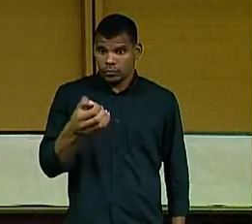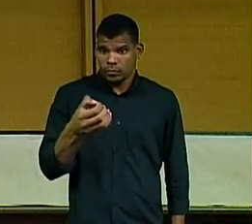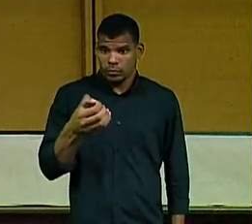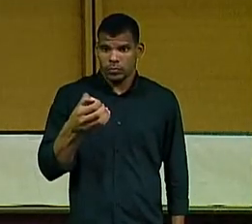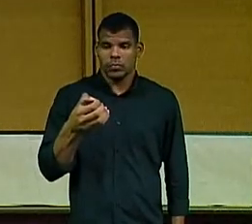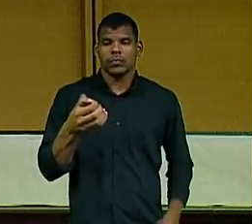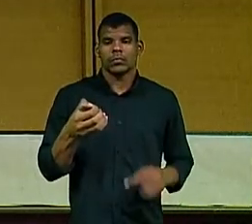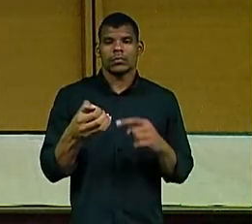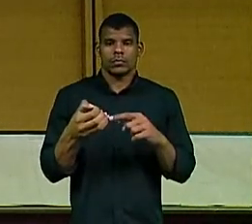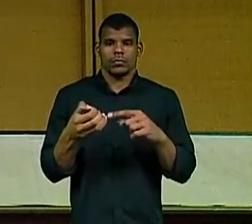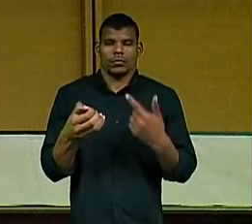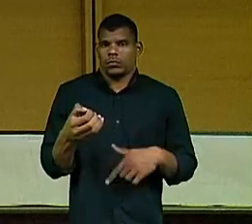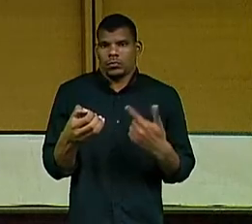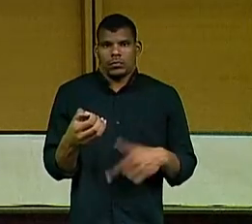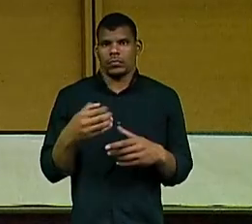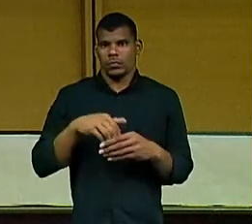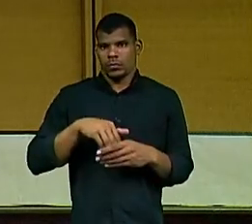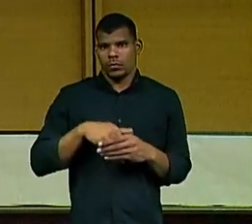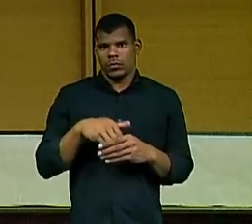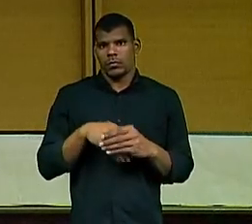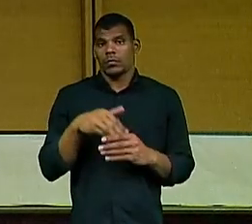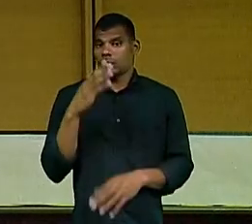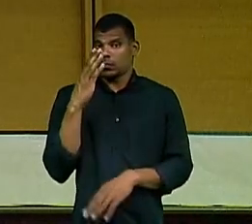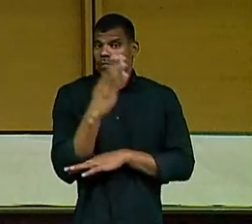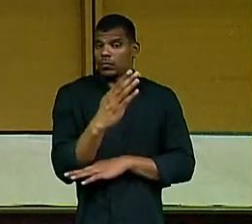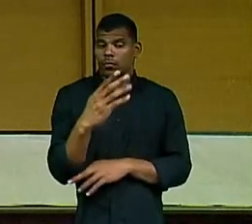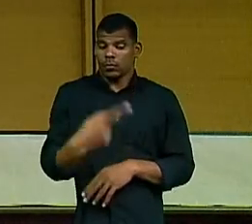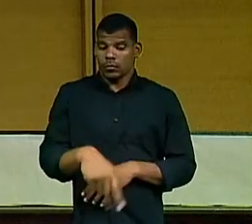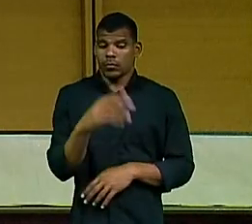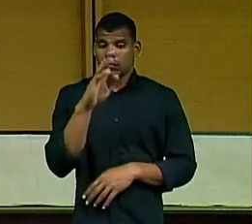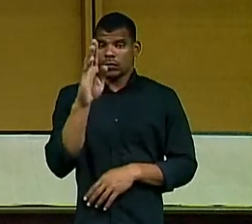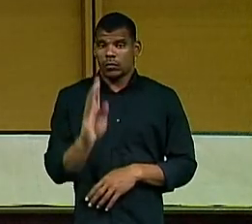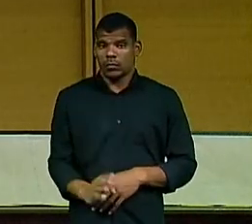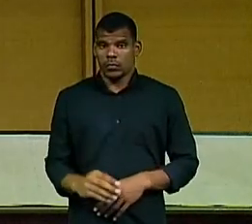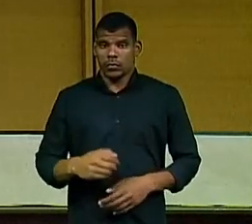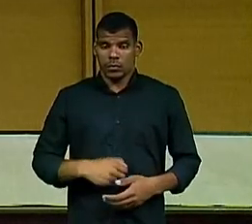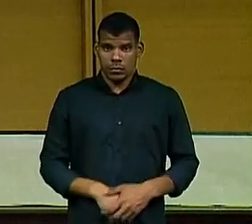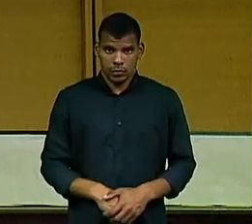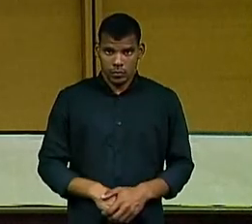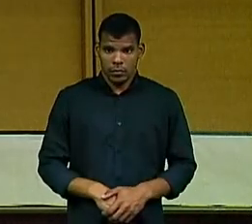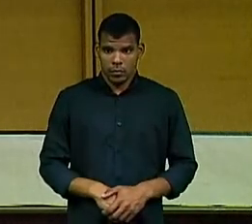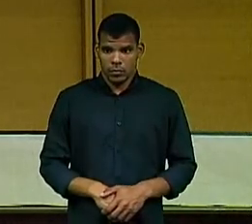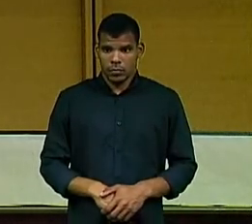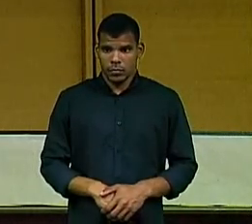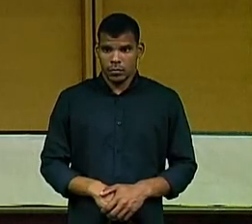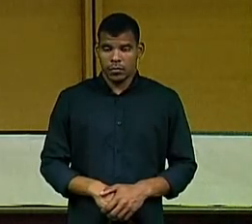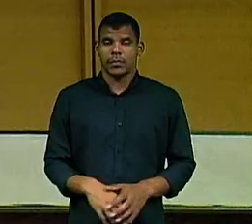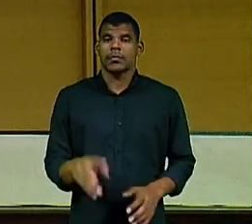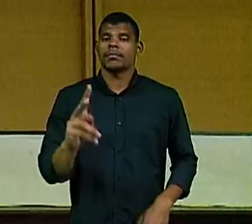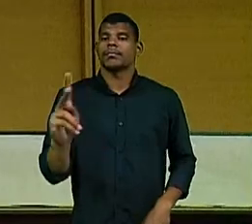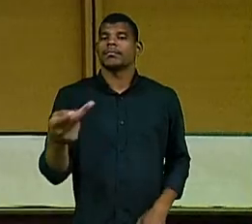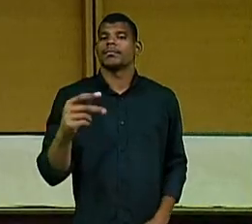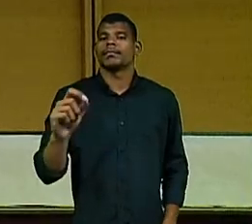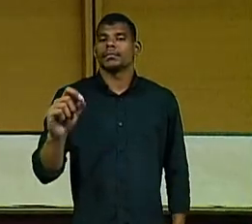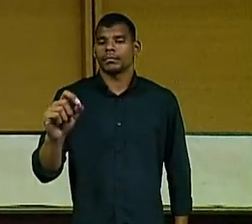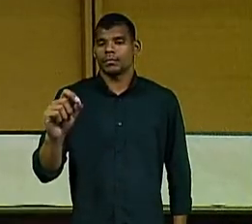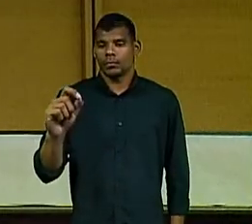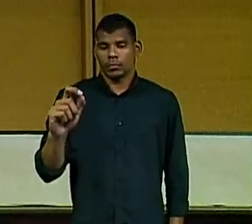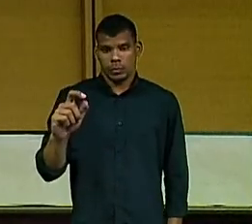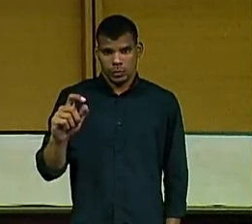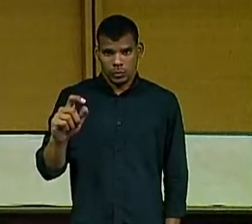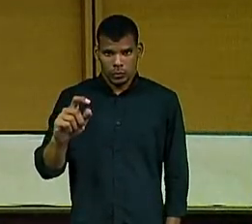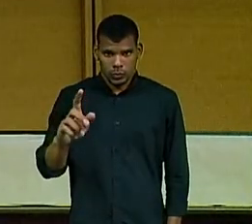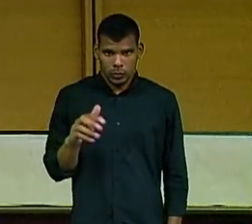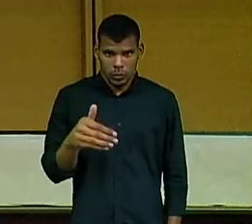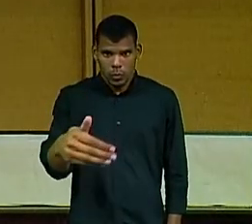tinha eleição direta no Brasil prestem atenção essas informações certo então pessoal o que que vai acontecer começou